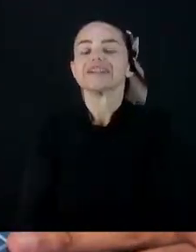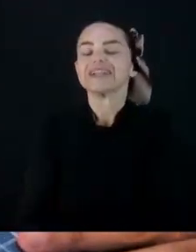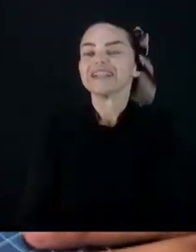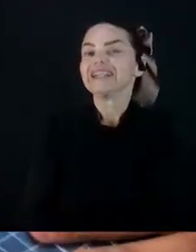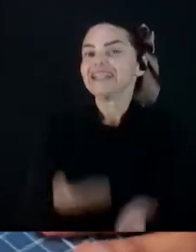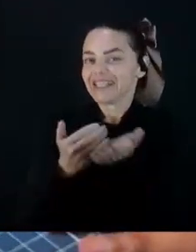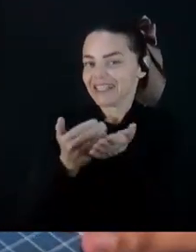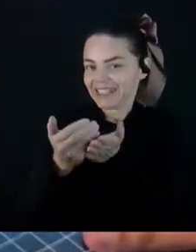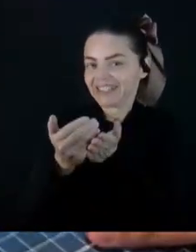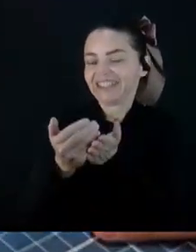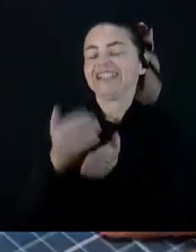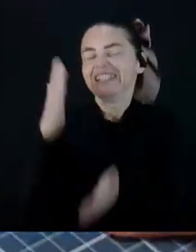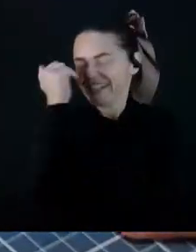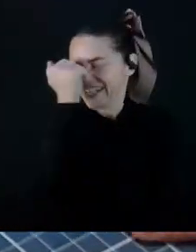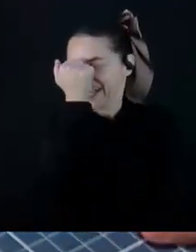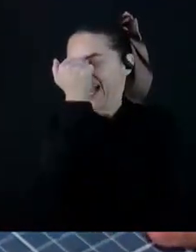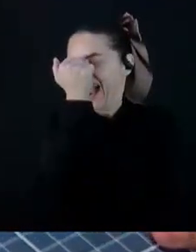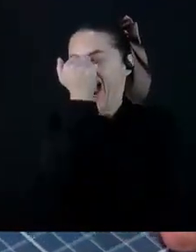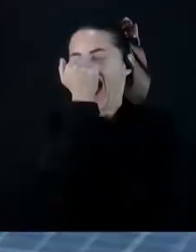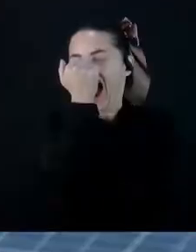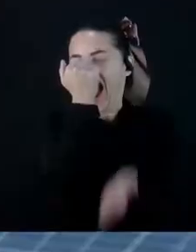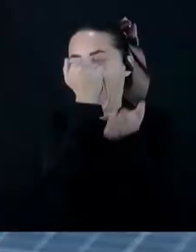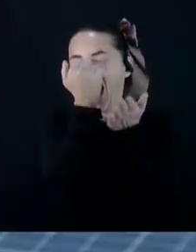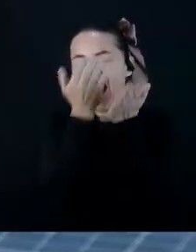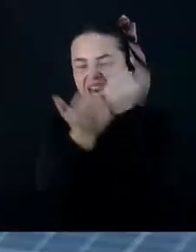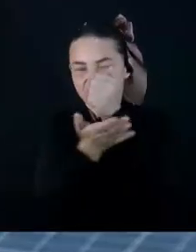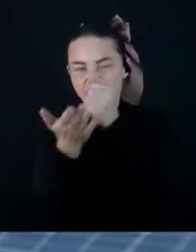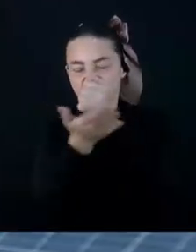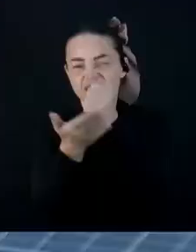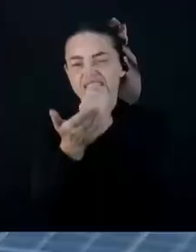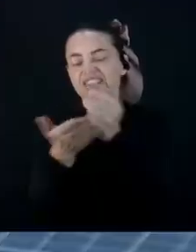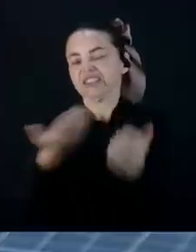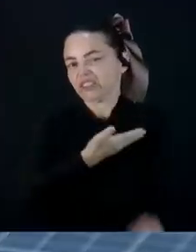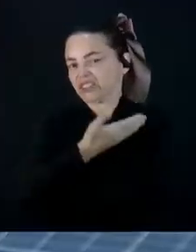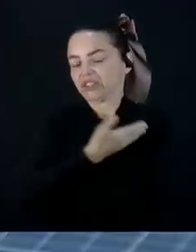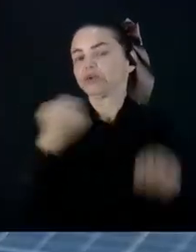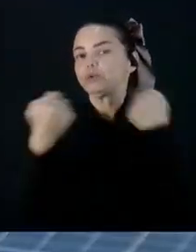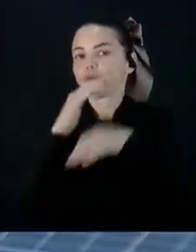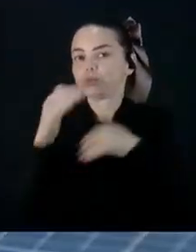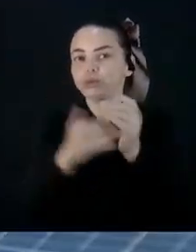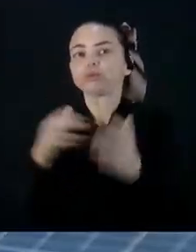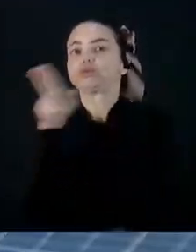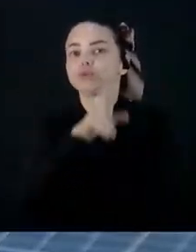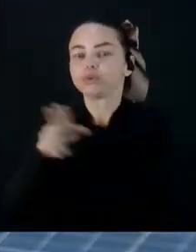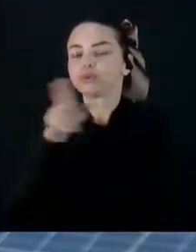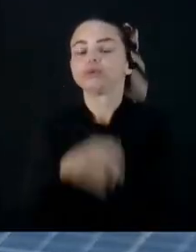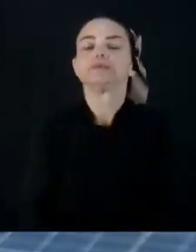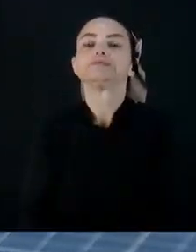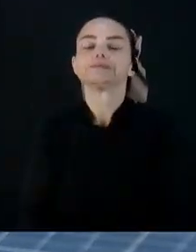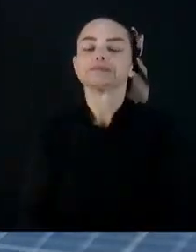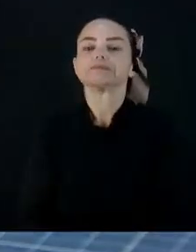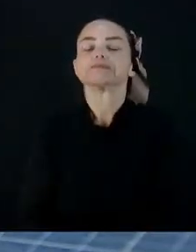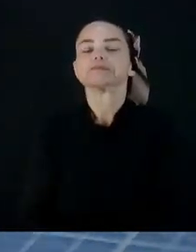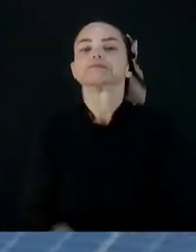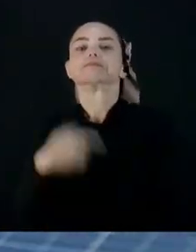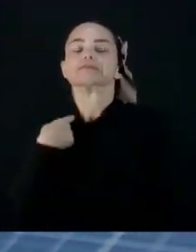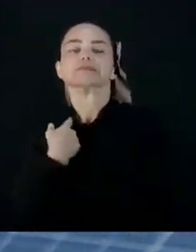sabe muito, o alfinete é nosso amigo. Pra tudo a gente usa alfinete. O alfinete trava as